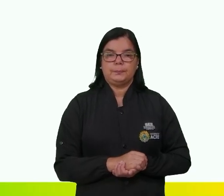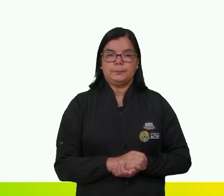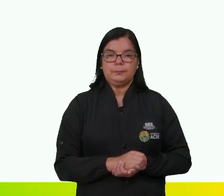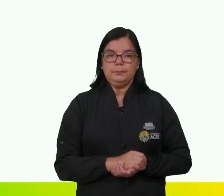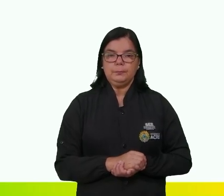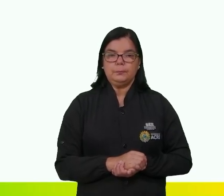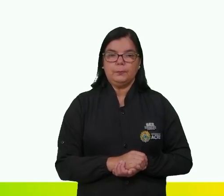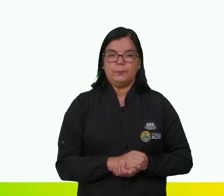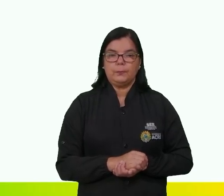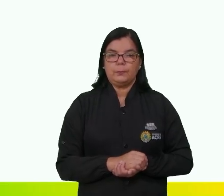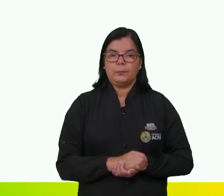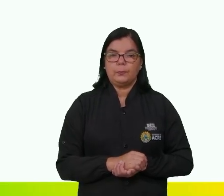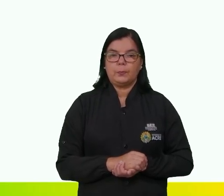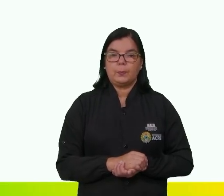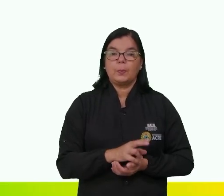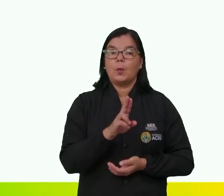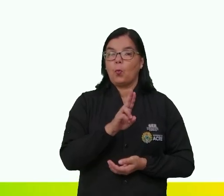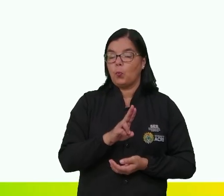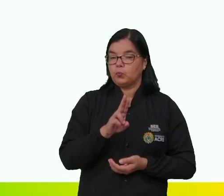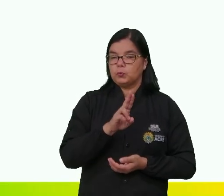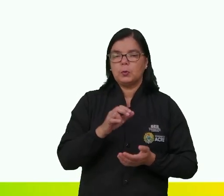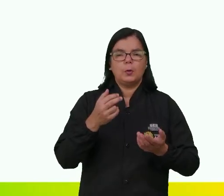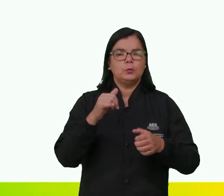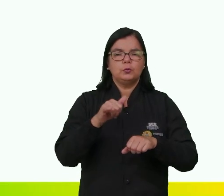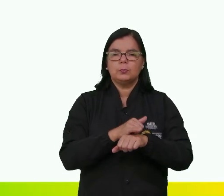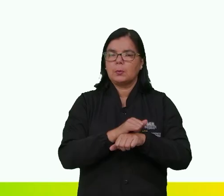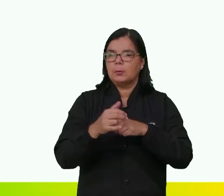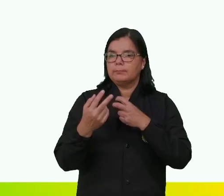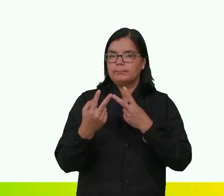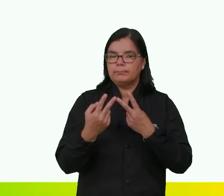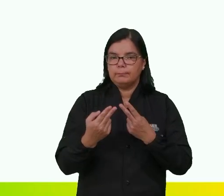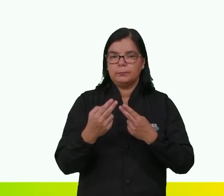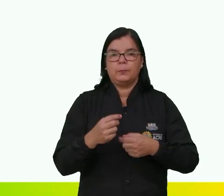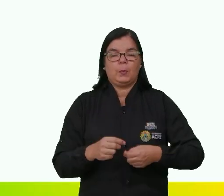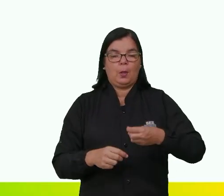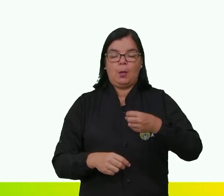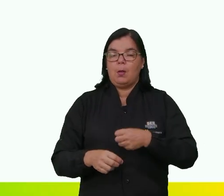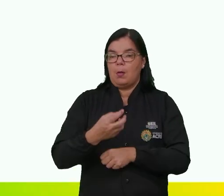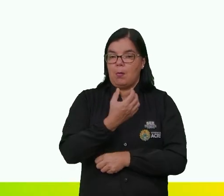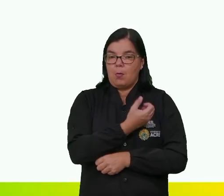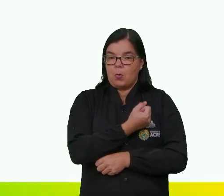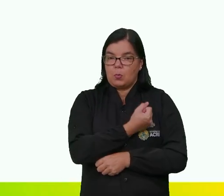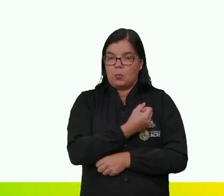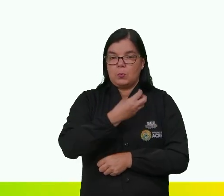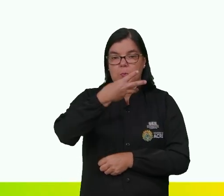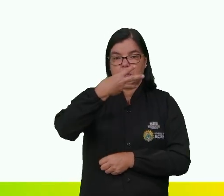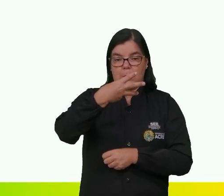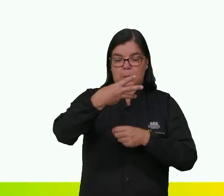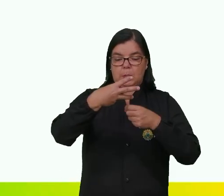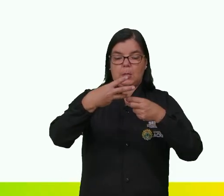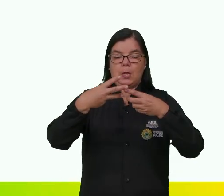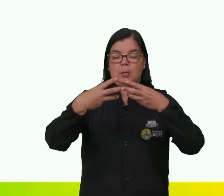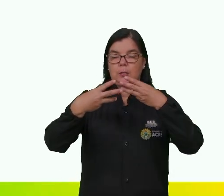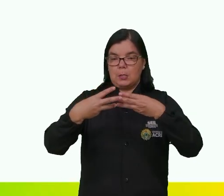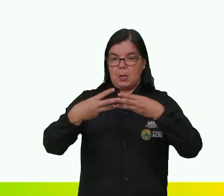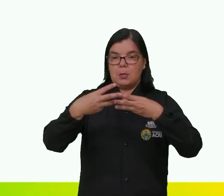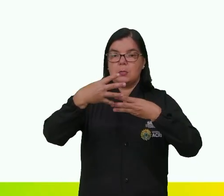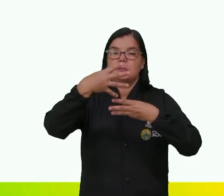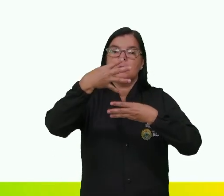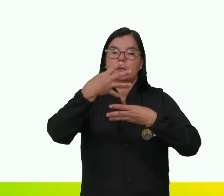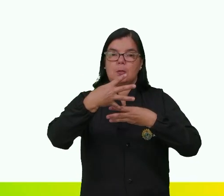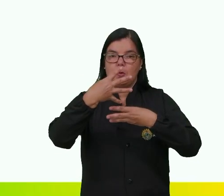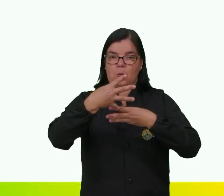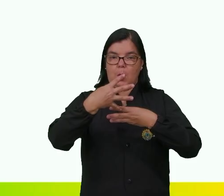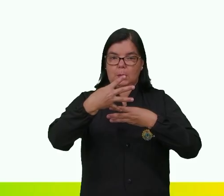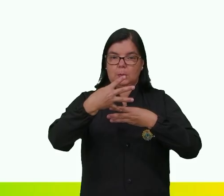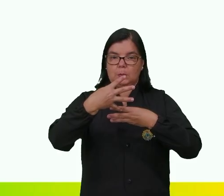Aqui, você usa a mesma estratégia. 3, que nós vimos agora, essa propriedade aqui, ó.